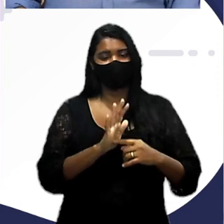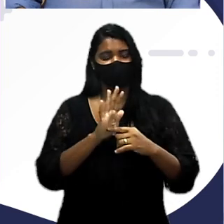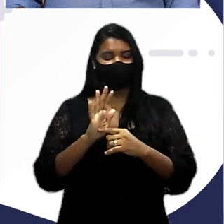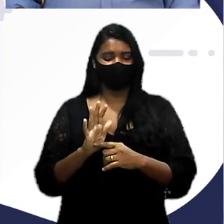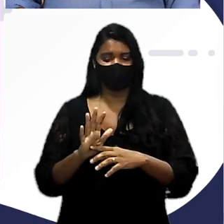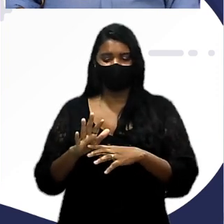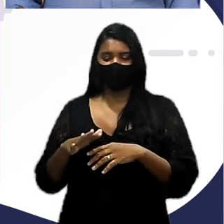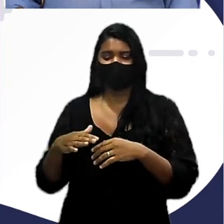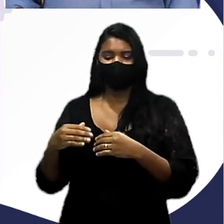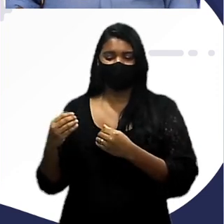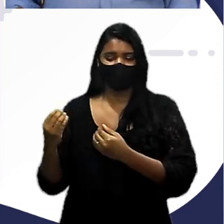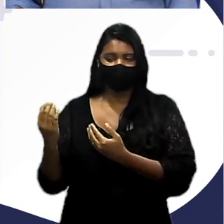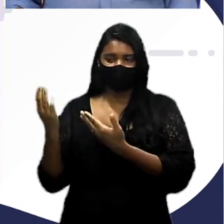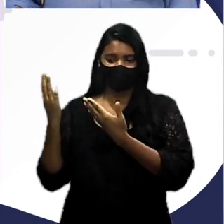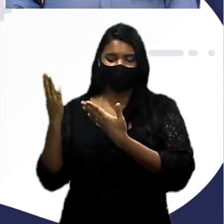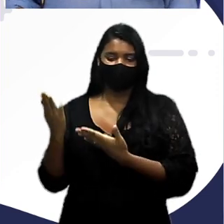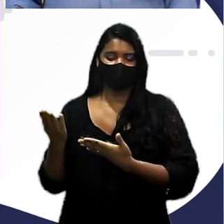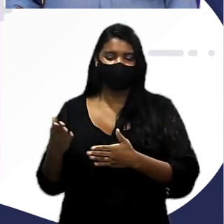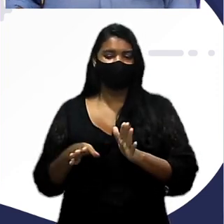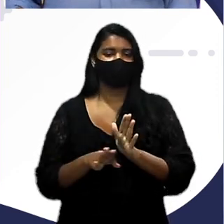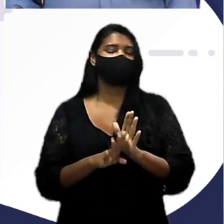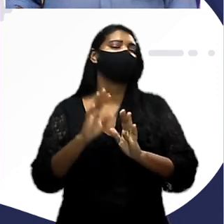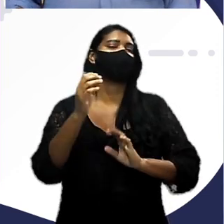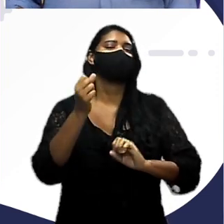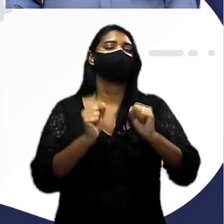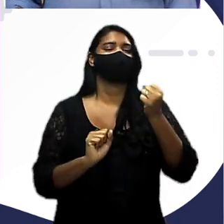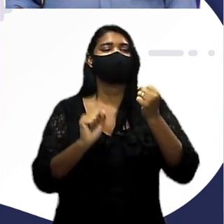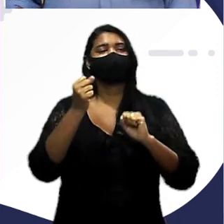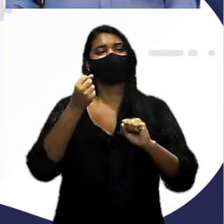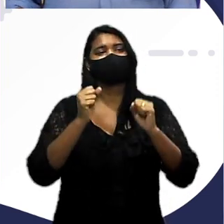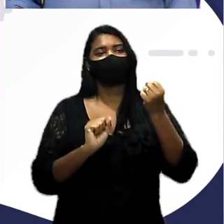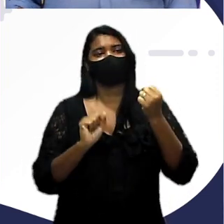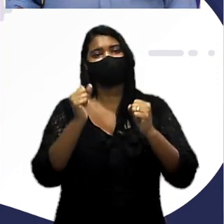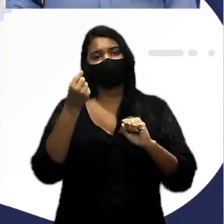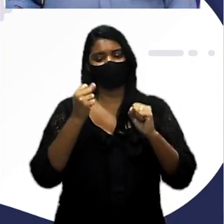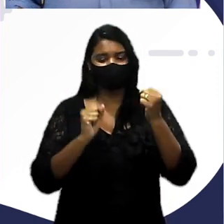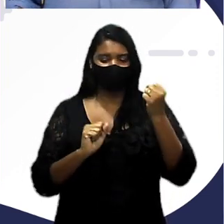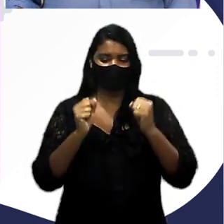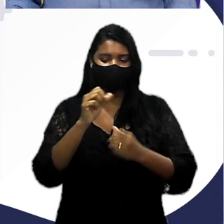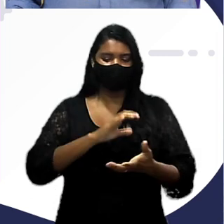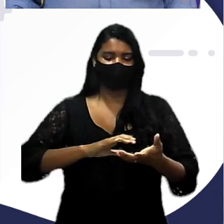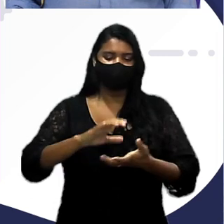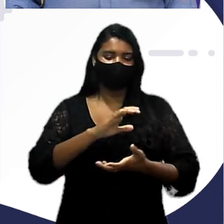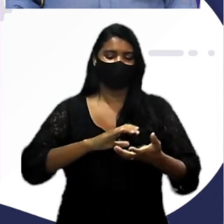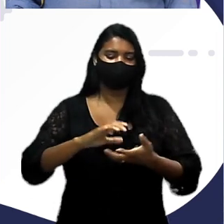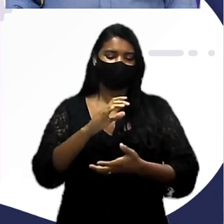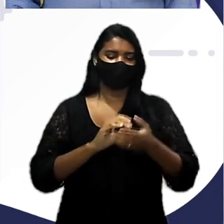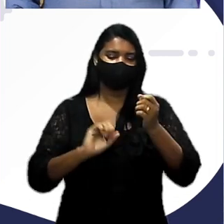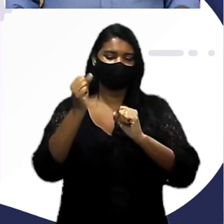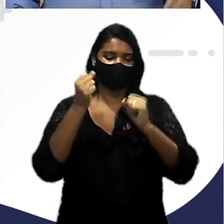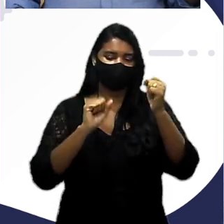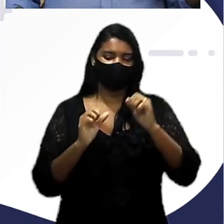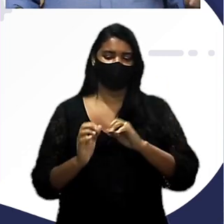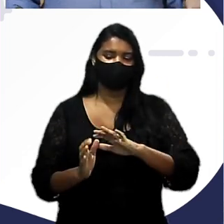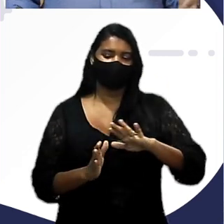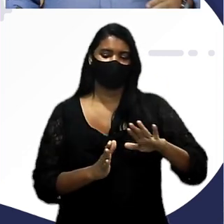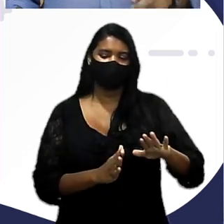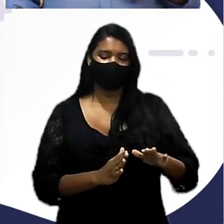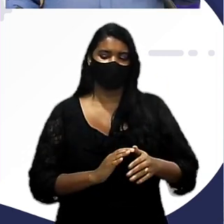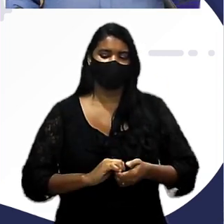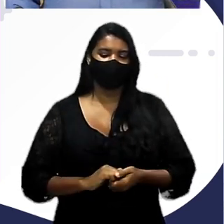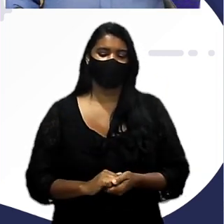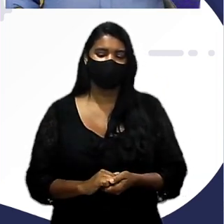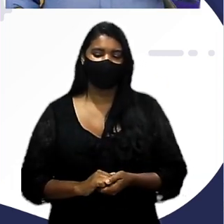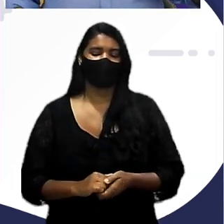inovações para a chegada, né, a introdução da chamada Revolução Industrial. A Revolução